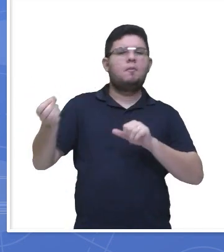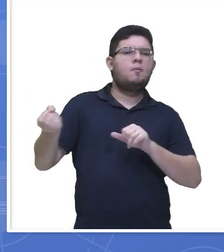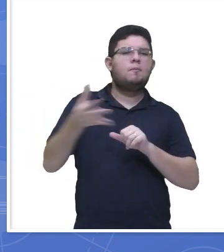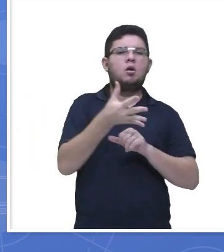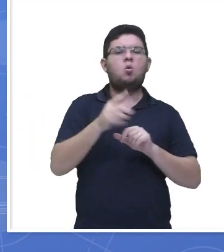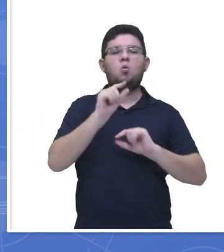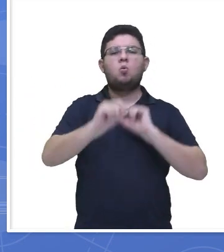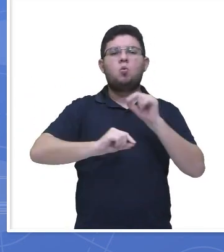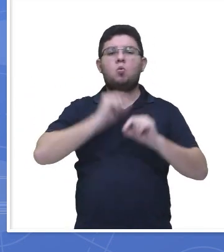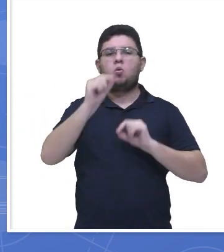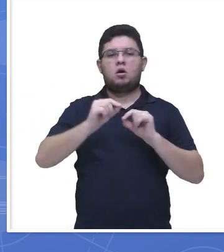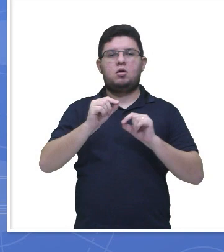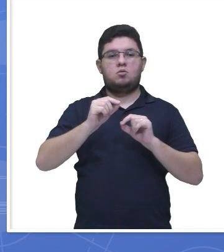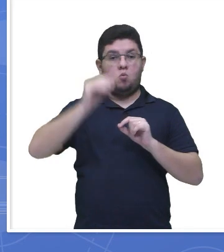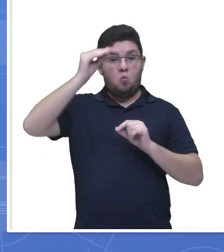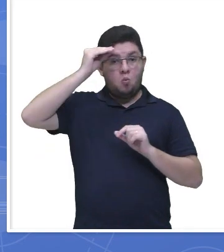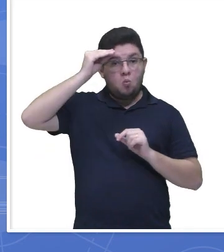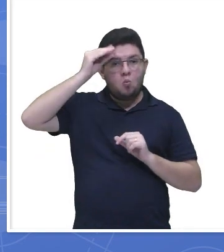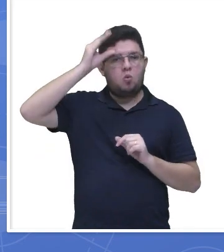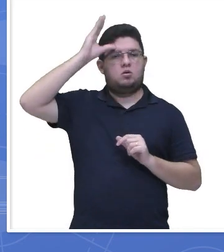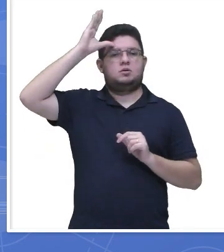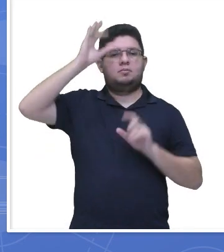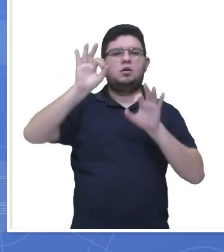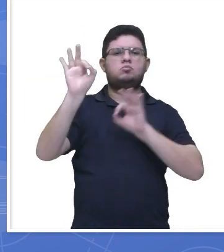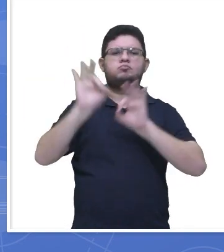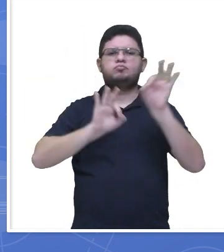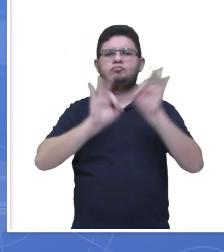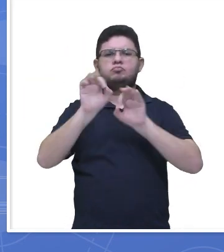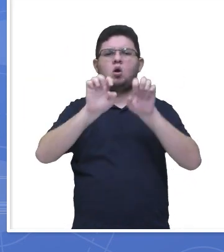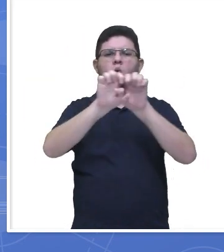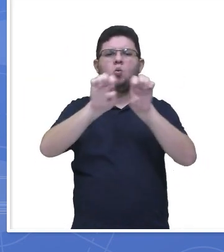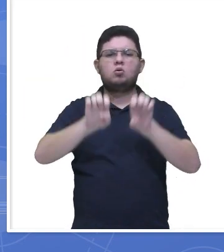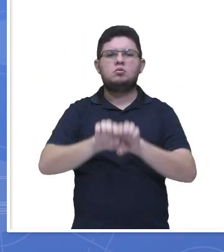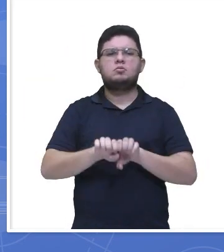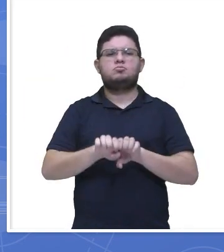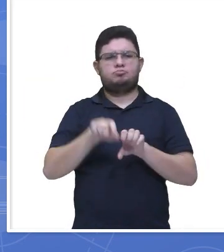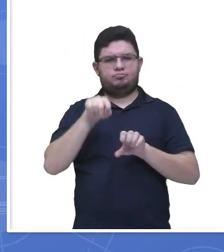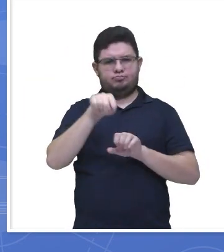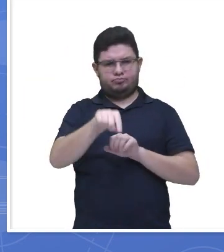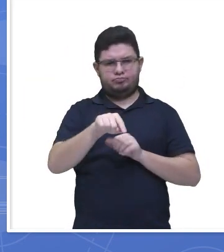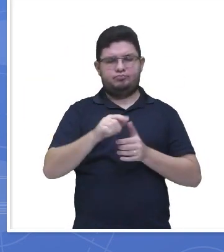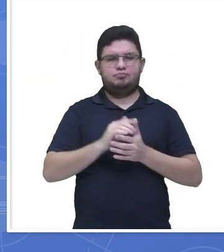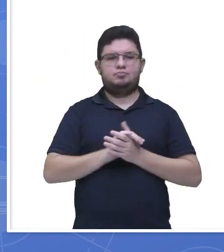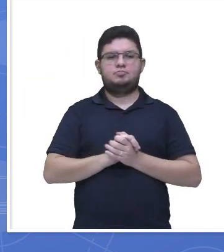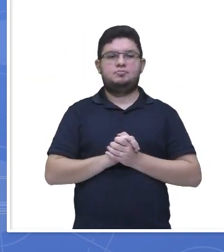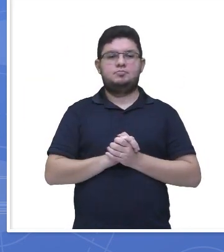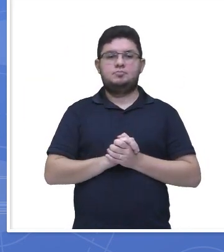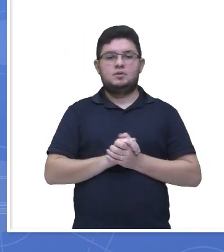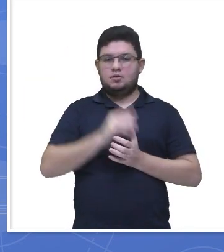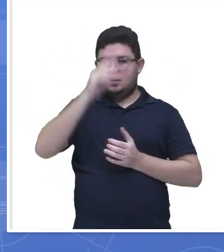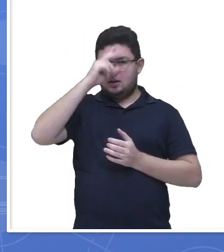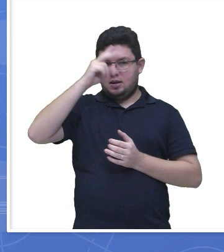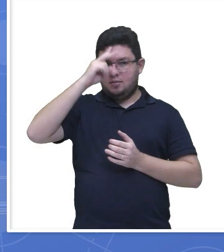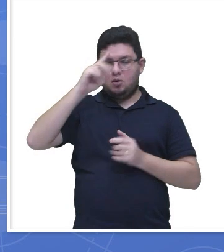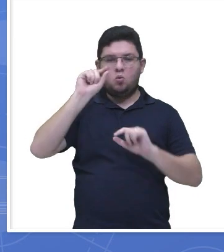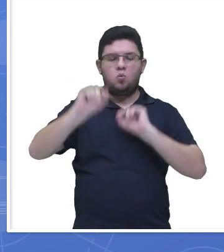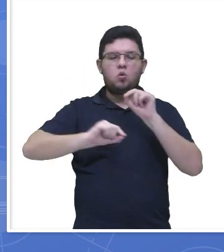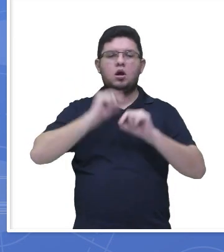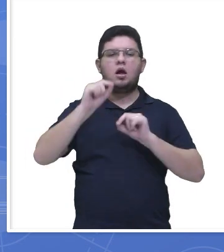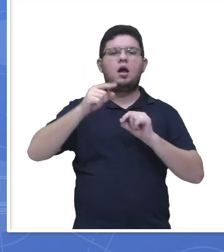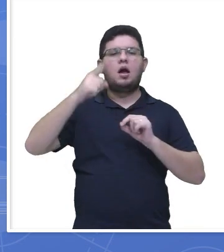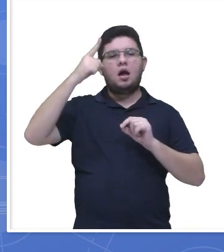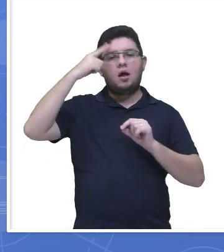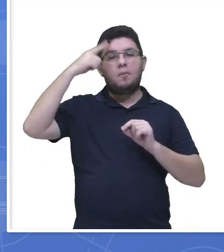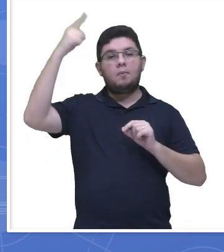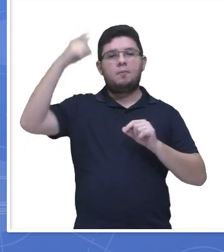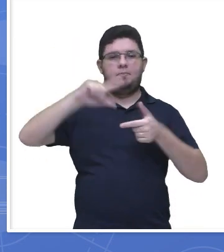um conhecimento mais estruturado e prático. Estão lembrados dessa aula aí? Nós estávamos falando do pensamento moderno,